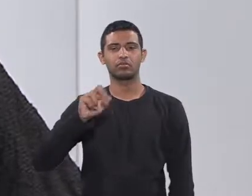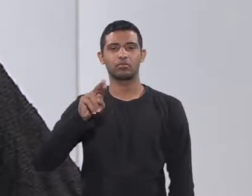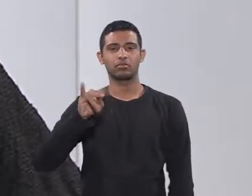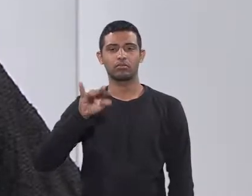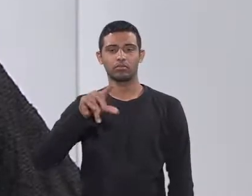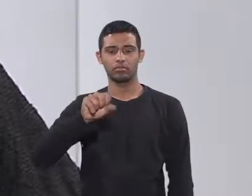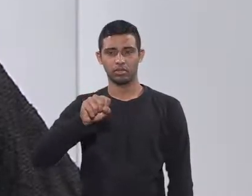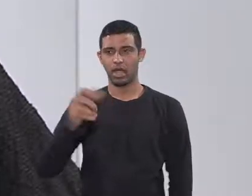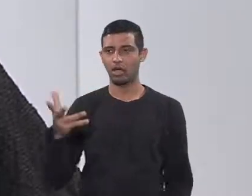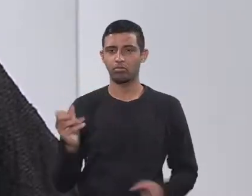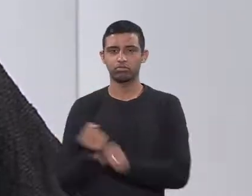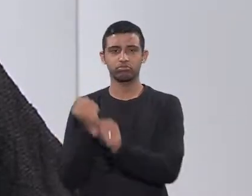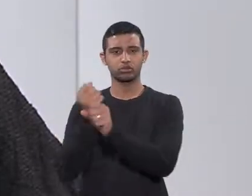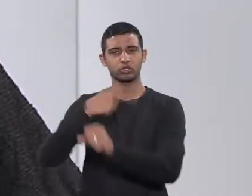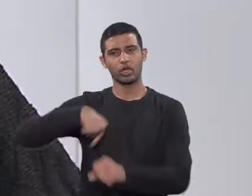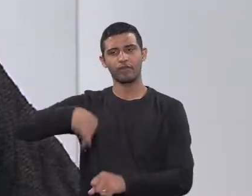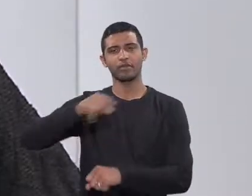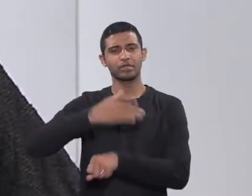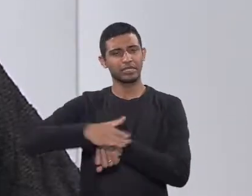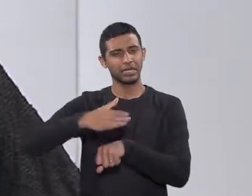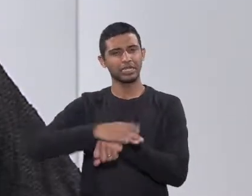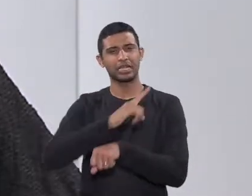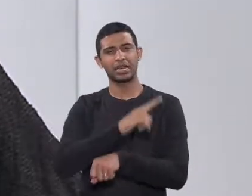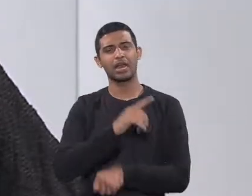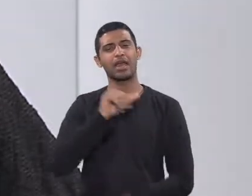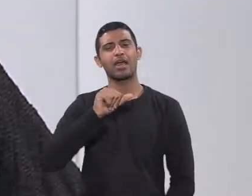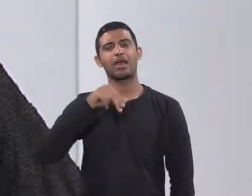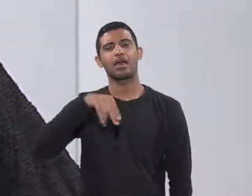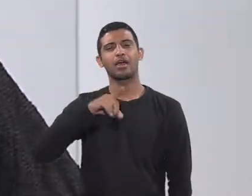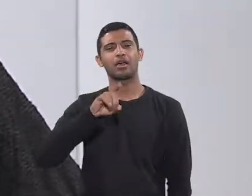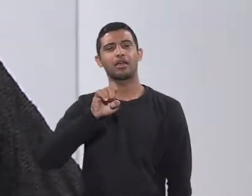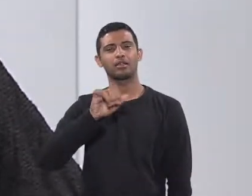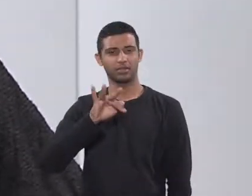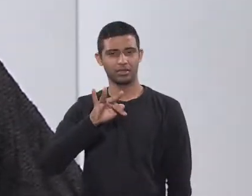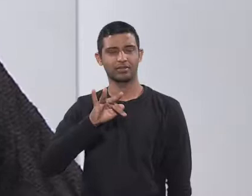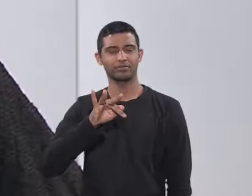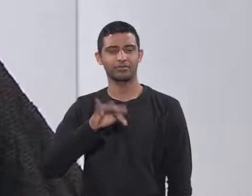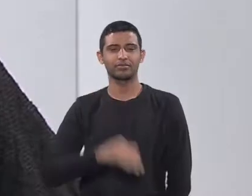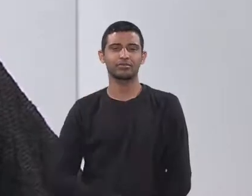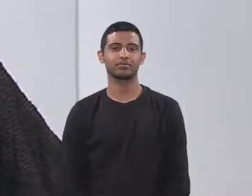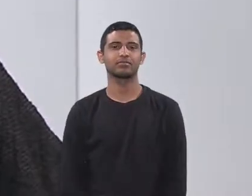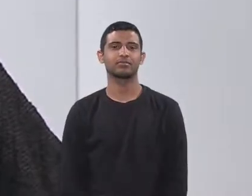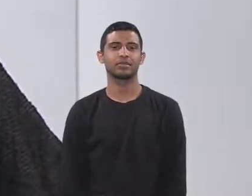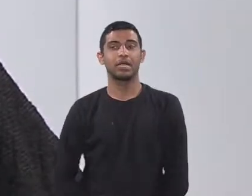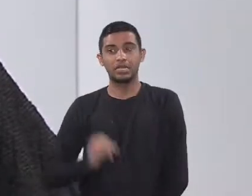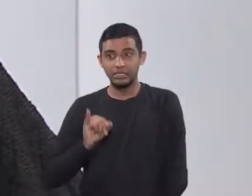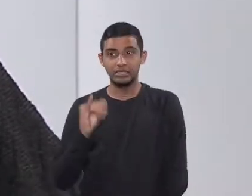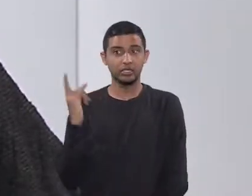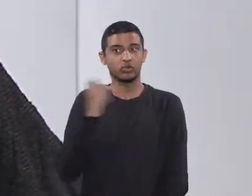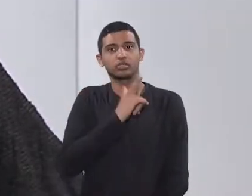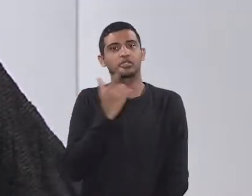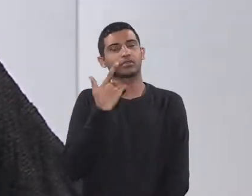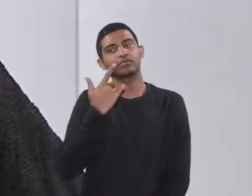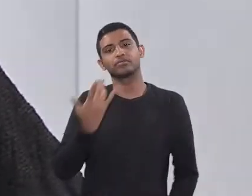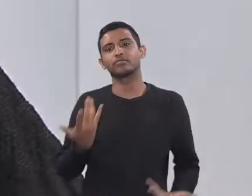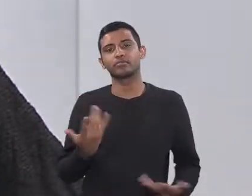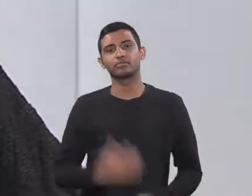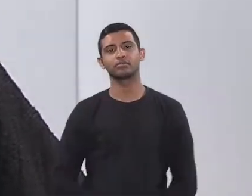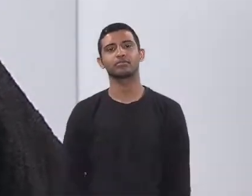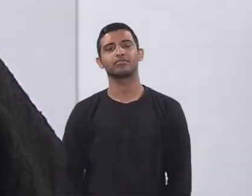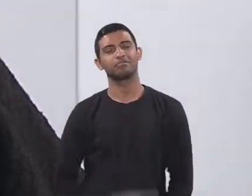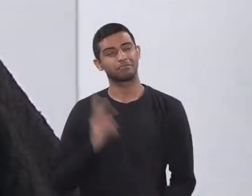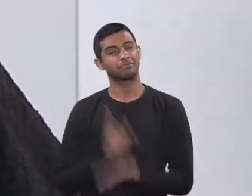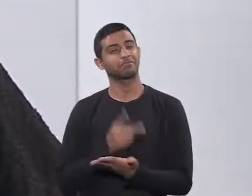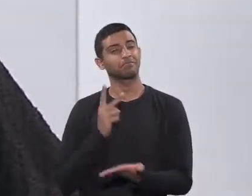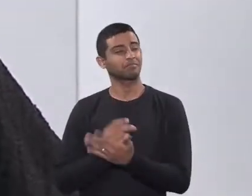vamos treinar lá na Estrada Velha de Maricá, na Andef, quando há chance. Então, realmente, continua